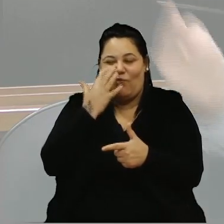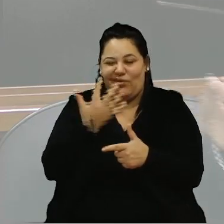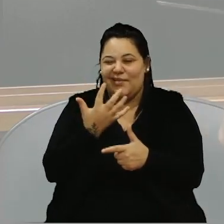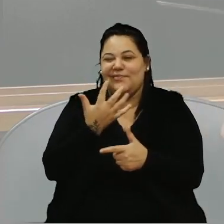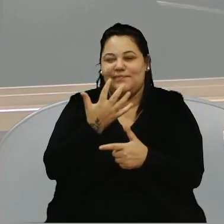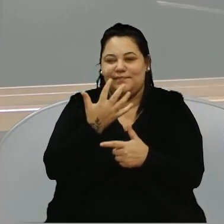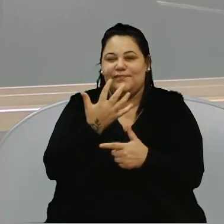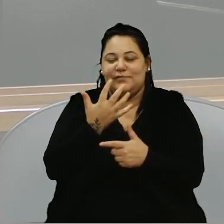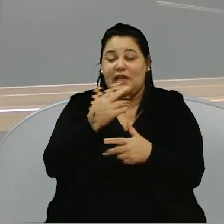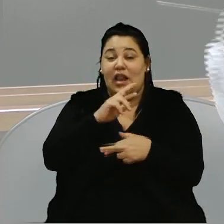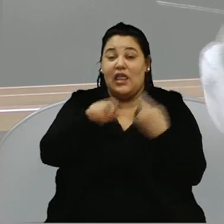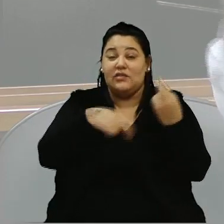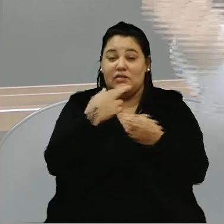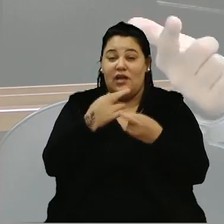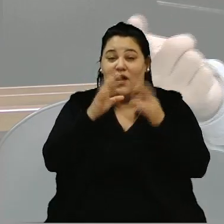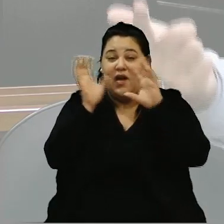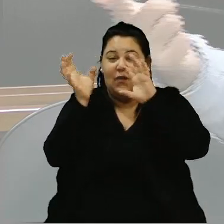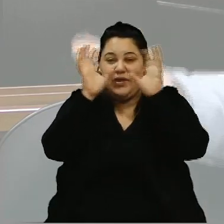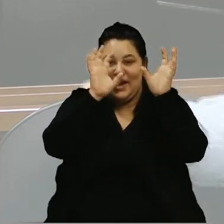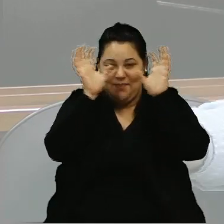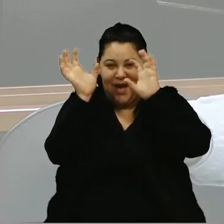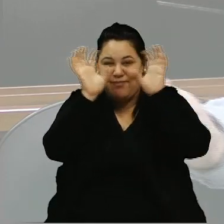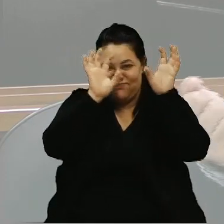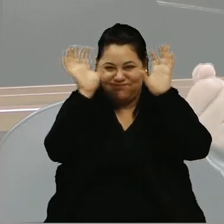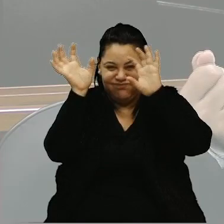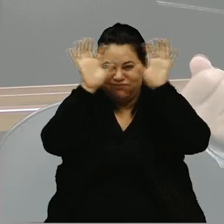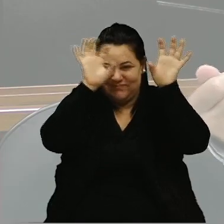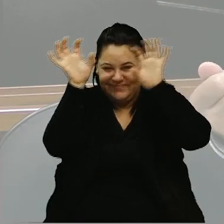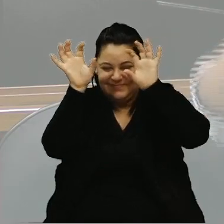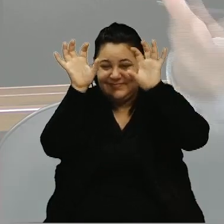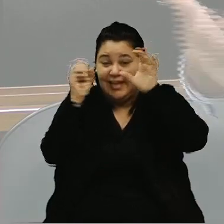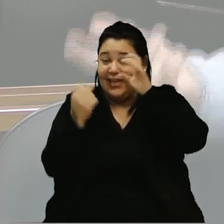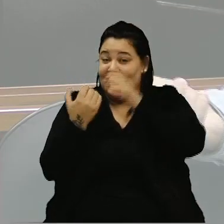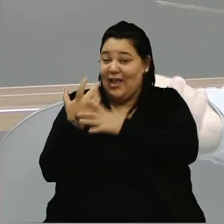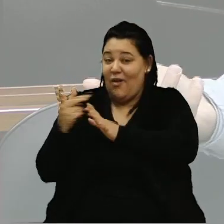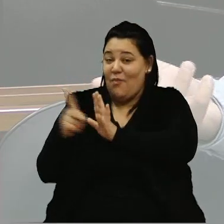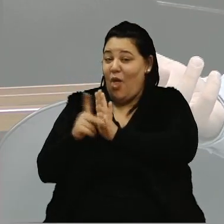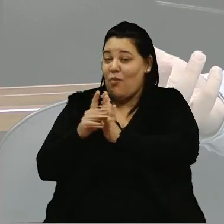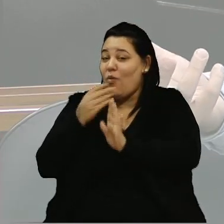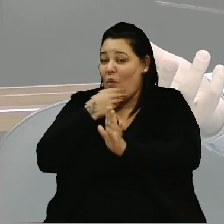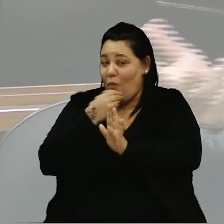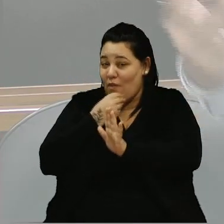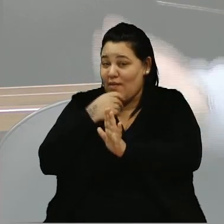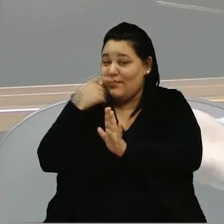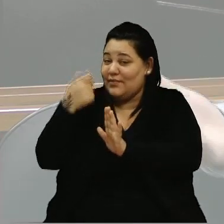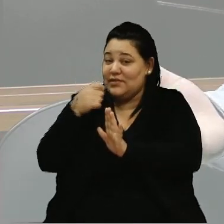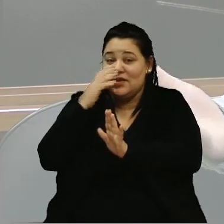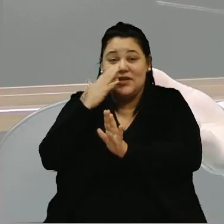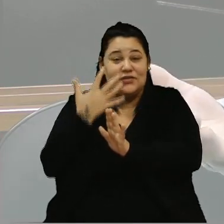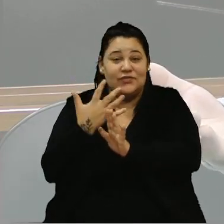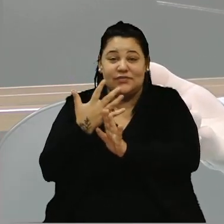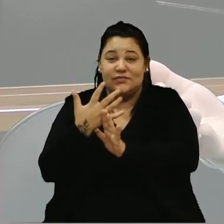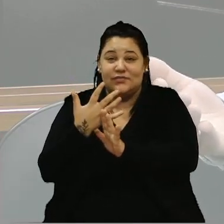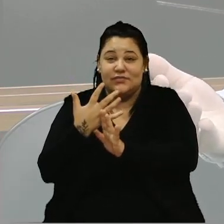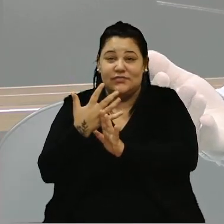questões climáticas que são geradas pelo homem, precisam ser resolvidos pelos